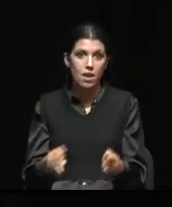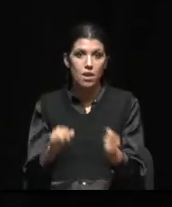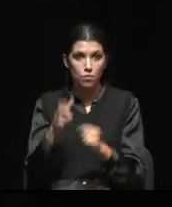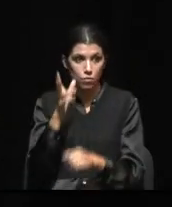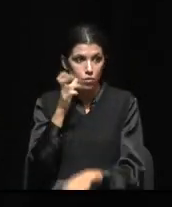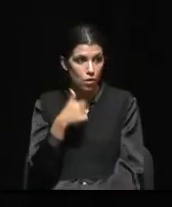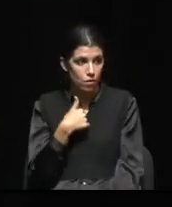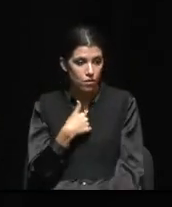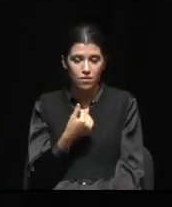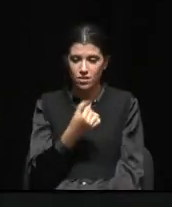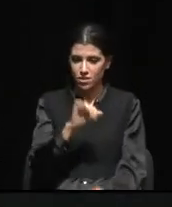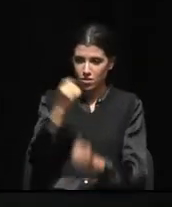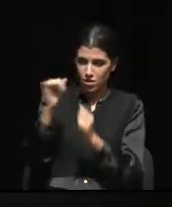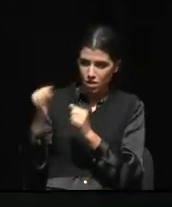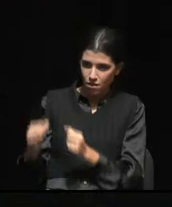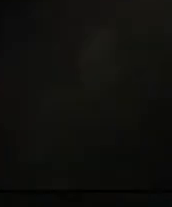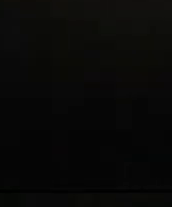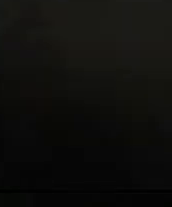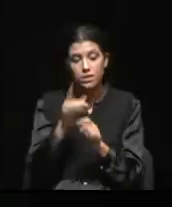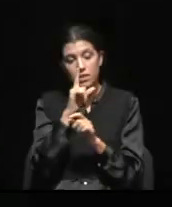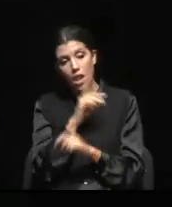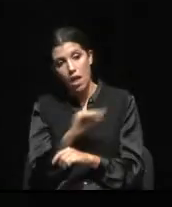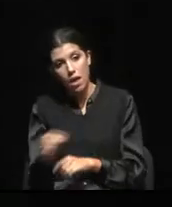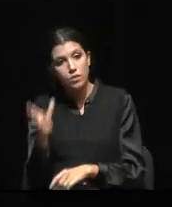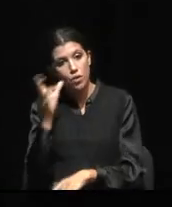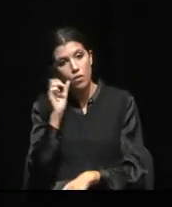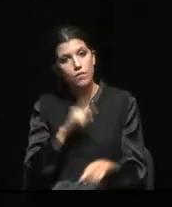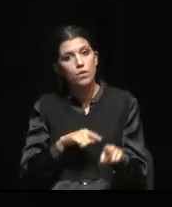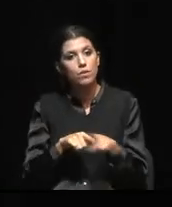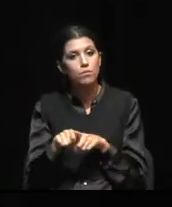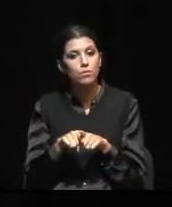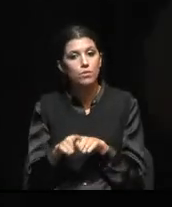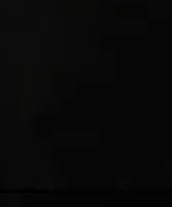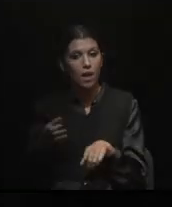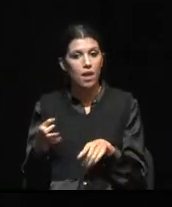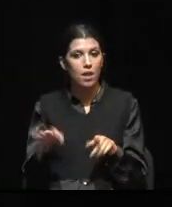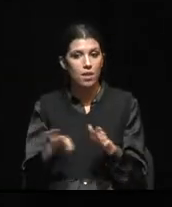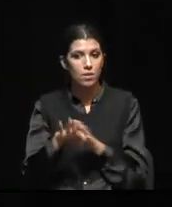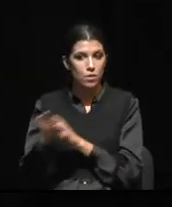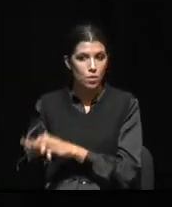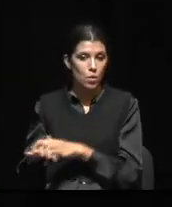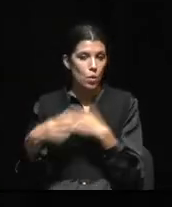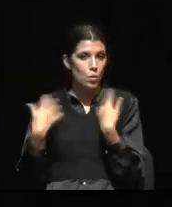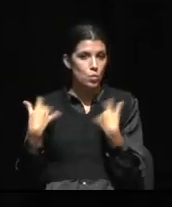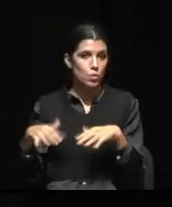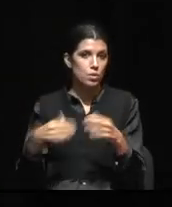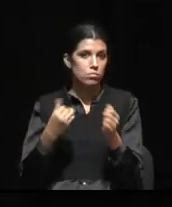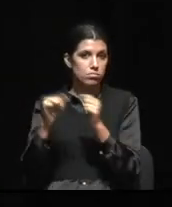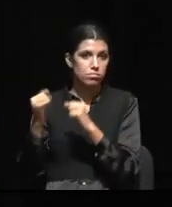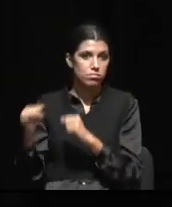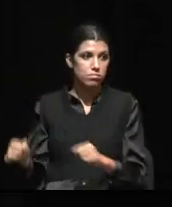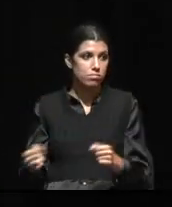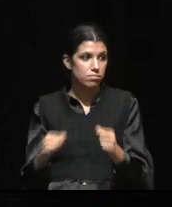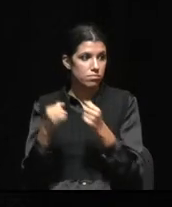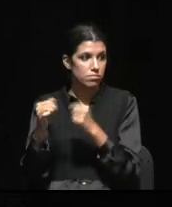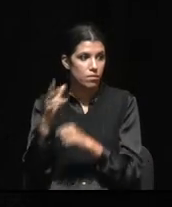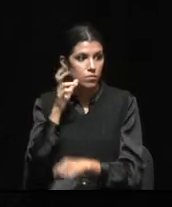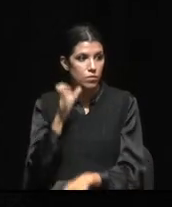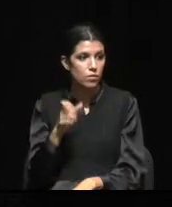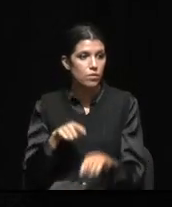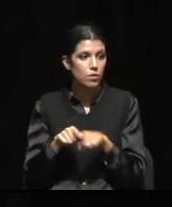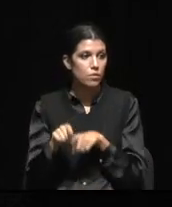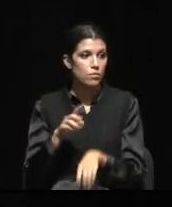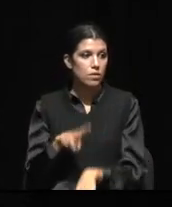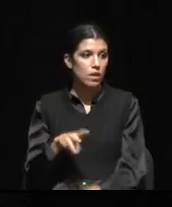ouvir n silêncio Vamos ouvir o deputado Manuel por favor vamos ouvir o deputado